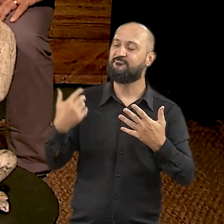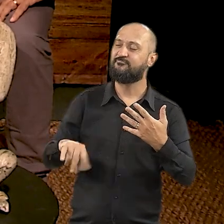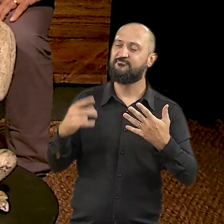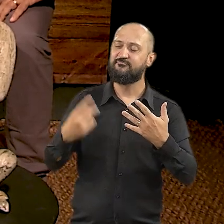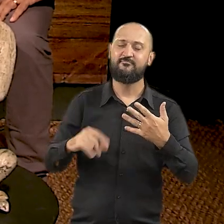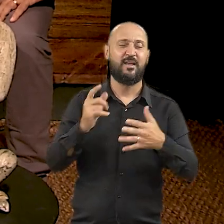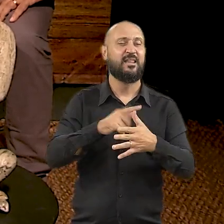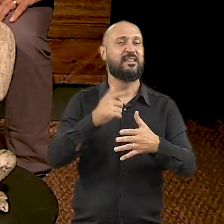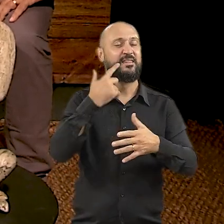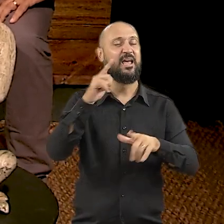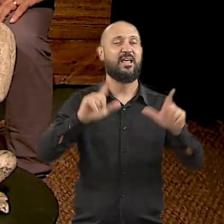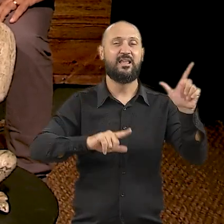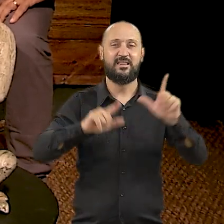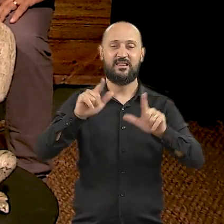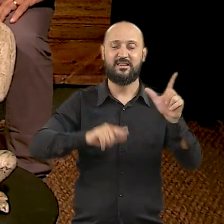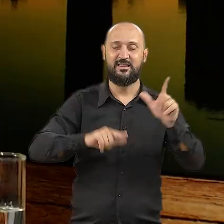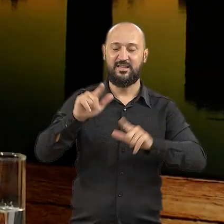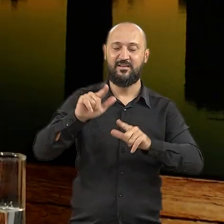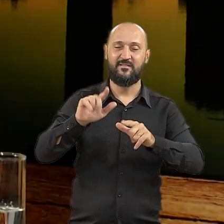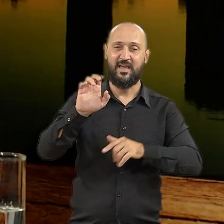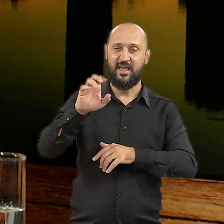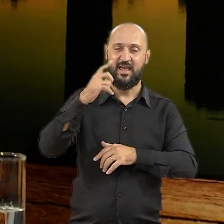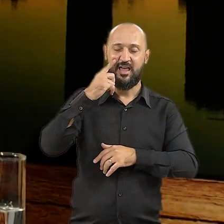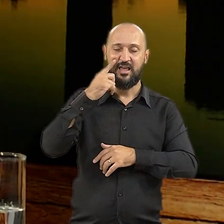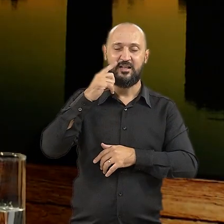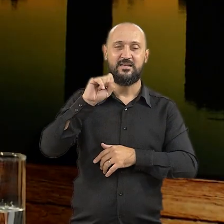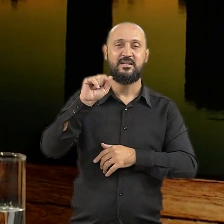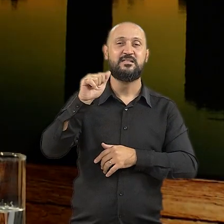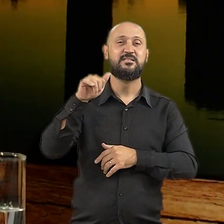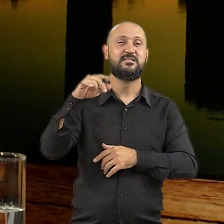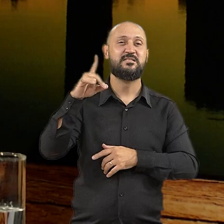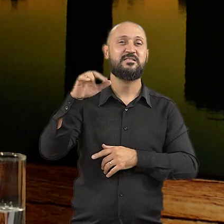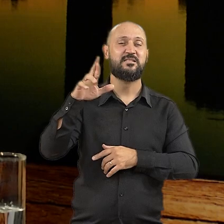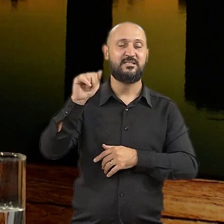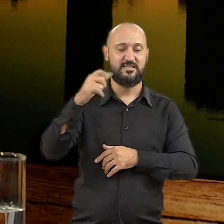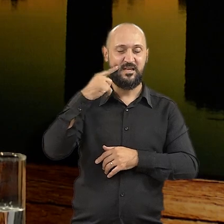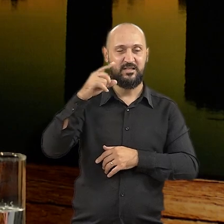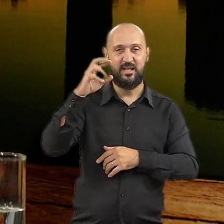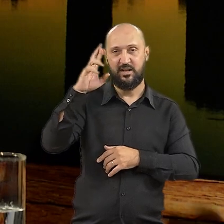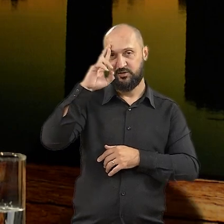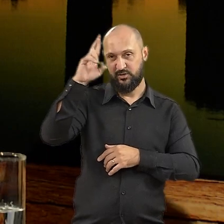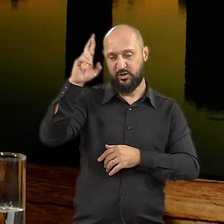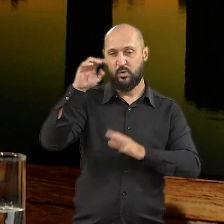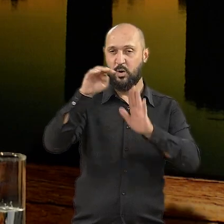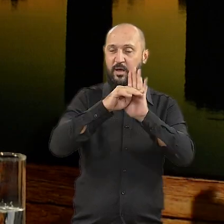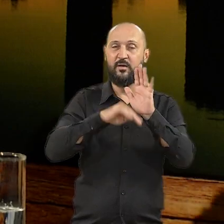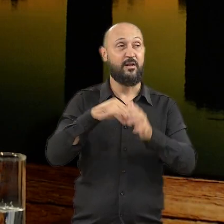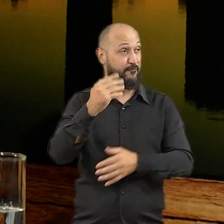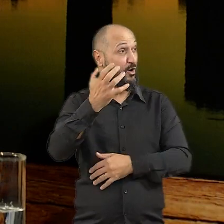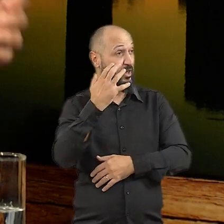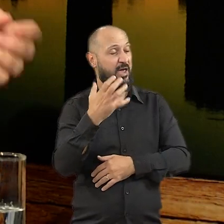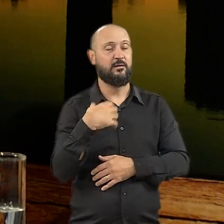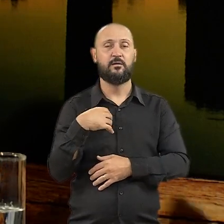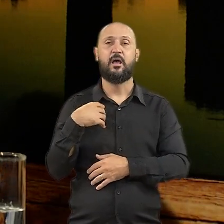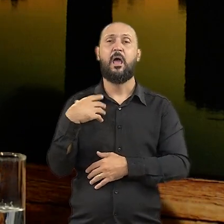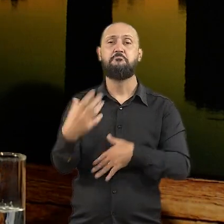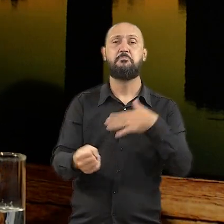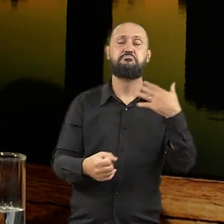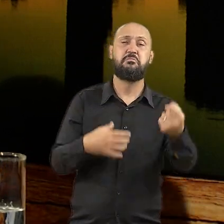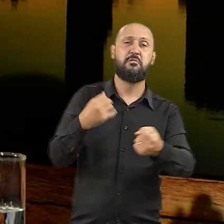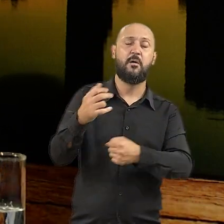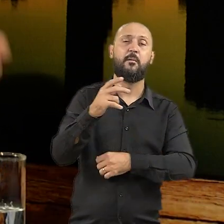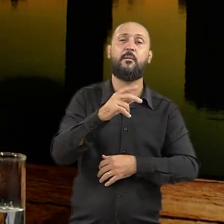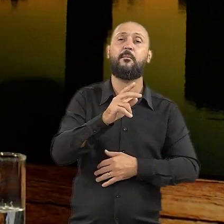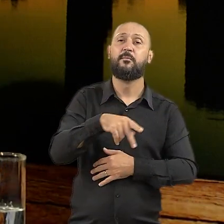Quem mais que estava? Da TVE foi a Sandra Menezes, que era era diretora de programação, quando falou, eu quero também.